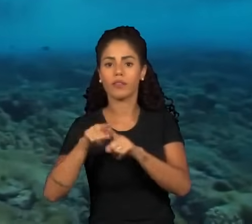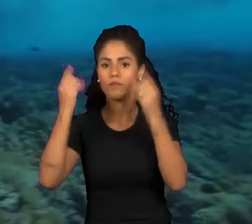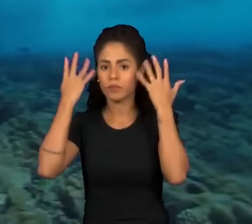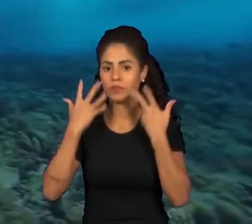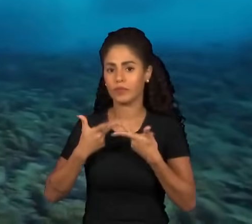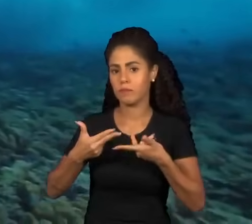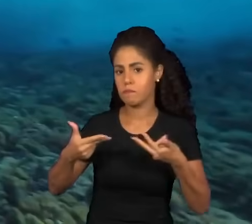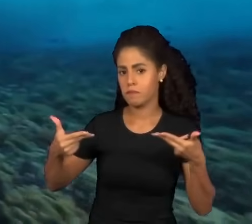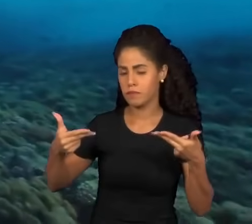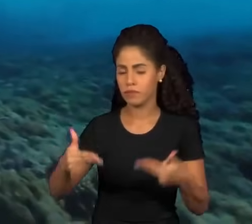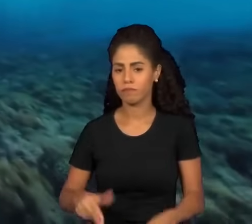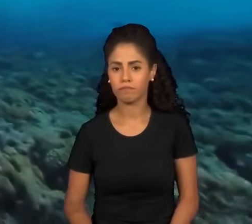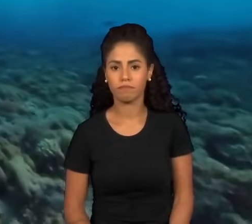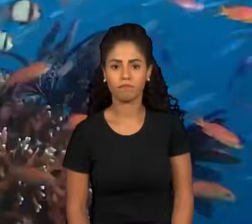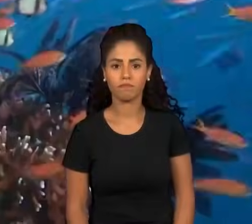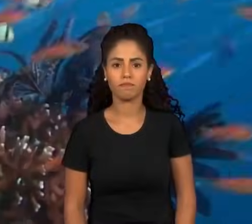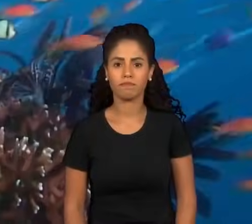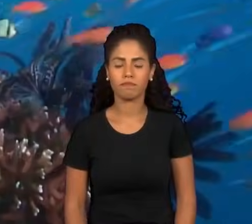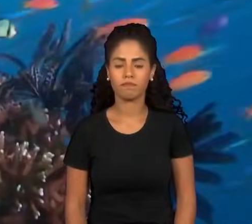animais.